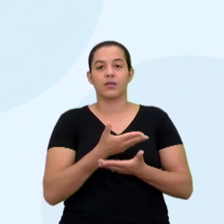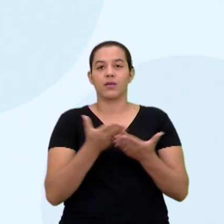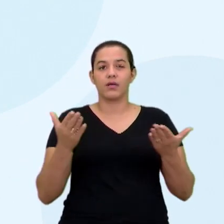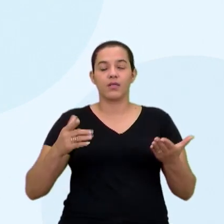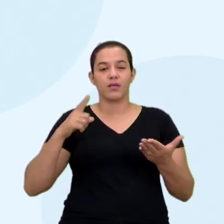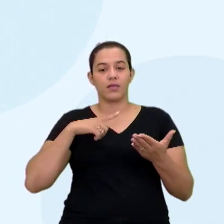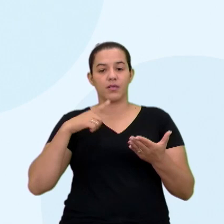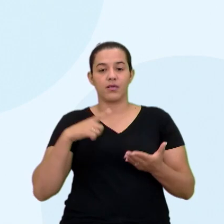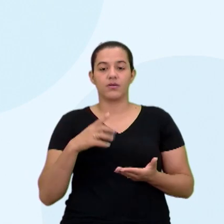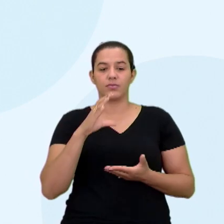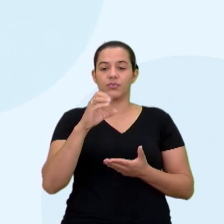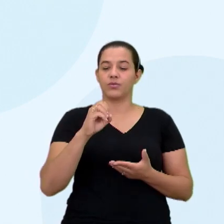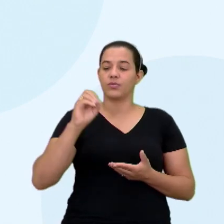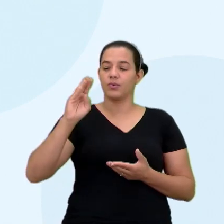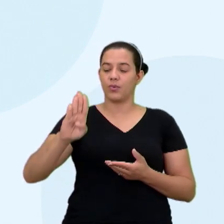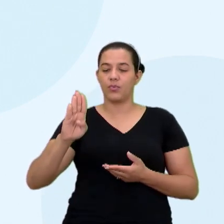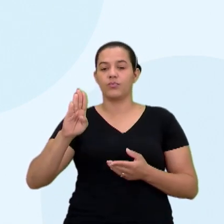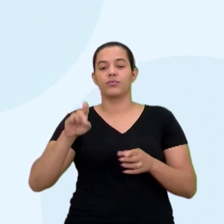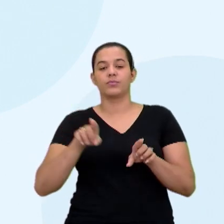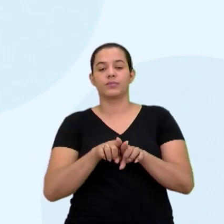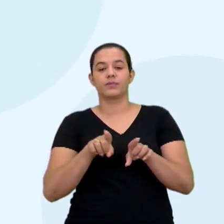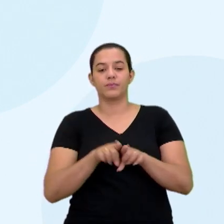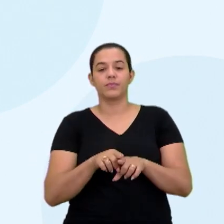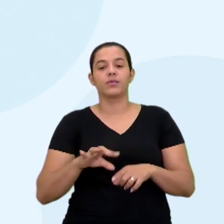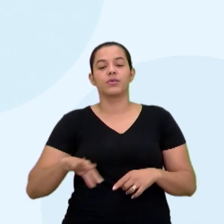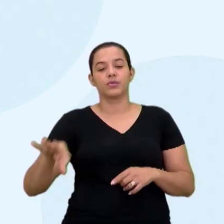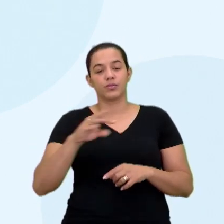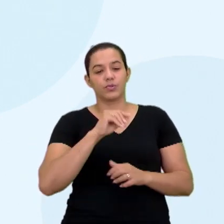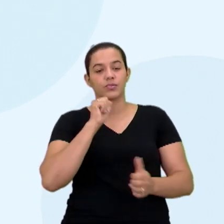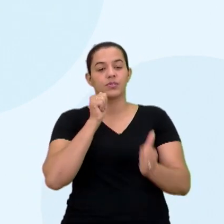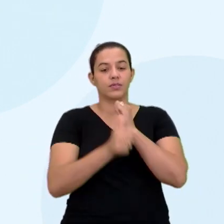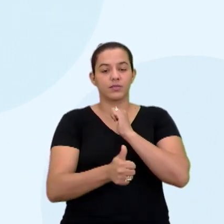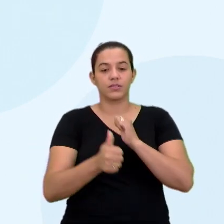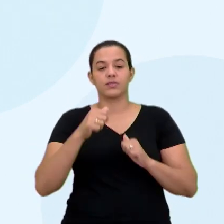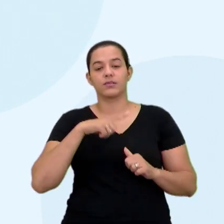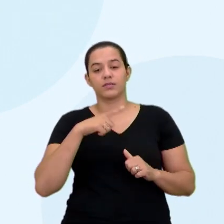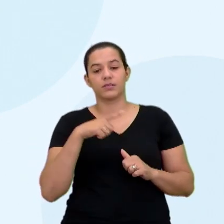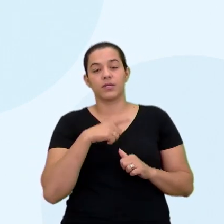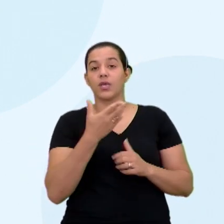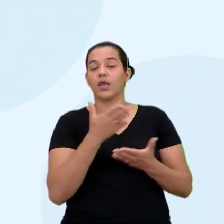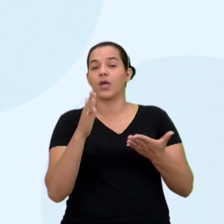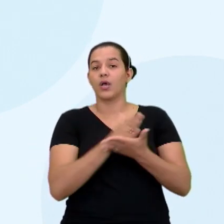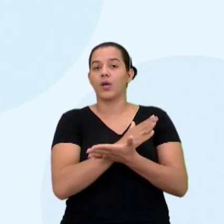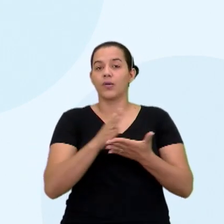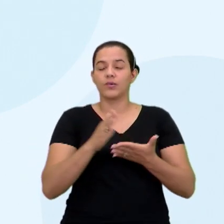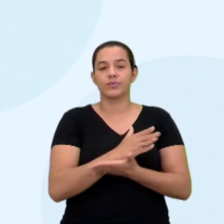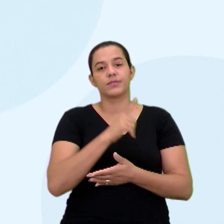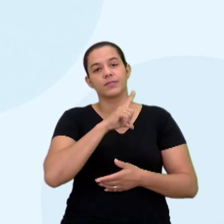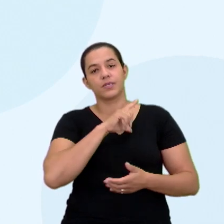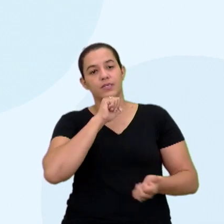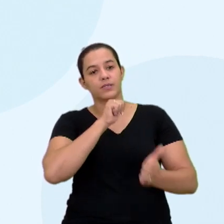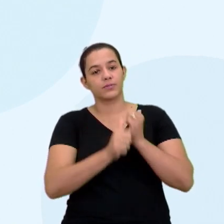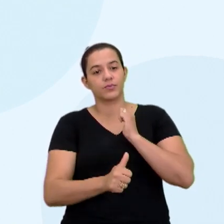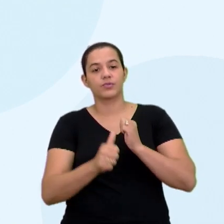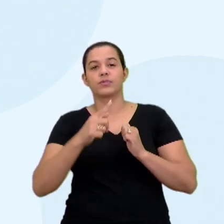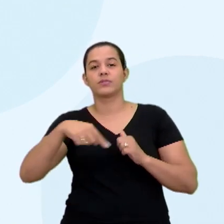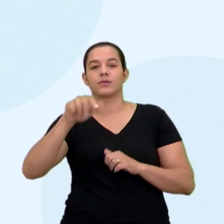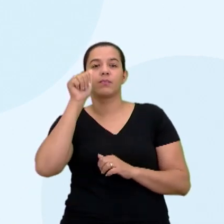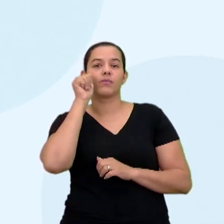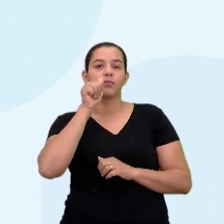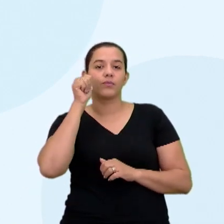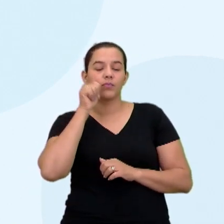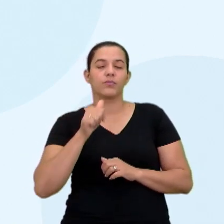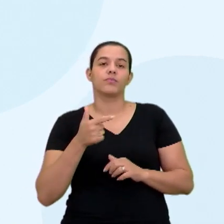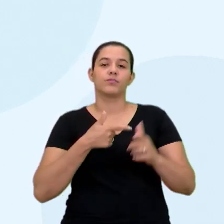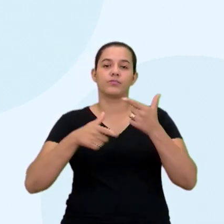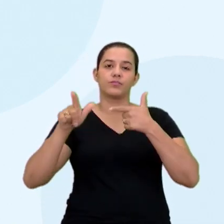de Atletas do COB, a Yane Marques. Na Comissão de Atletas, metade de seu quadro é ocupado por esportistas mulheres. No entanto, a Comissão